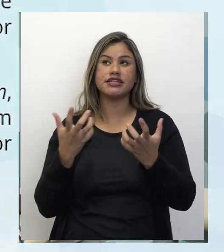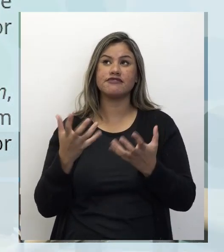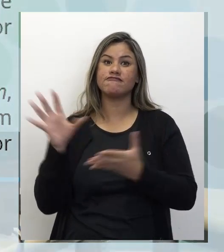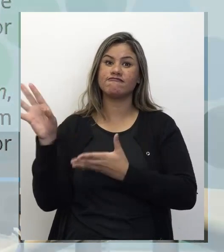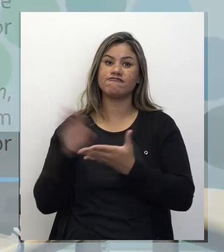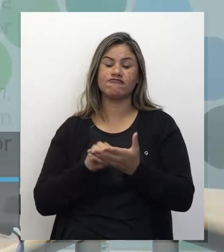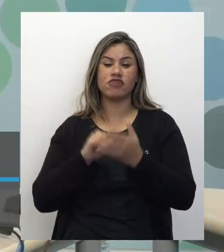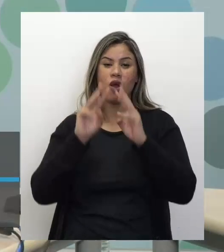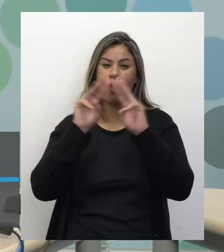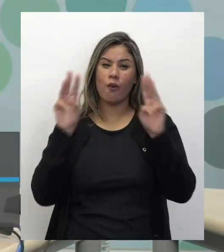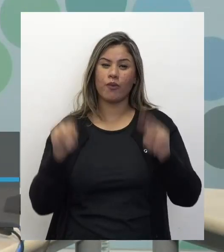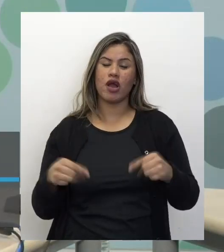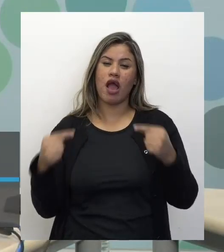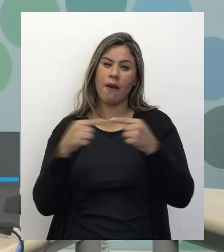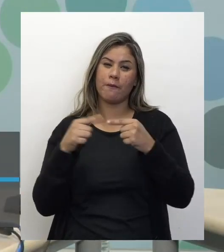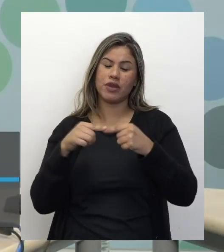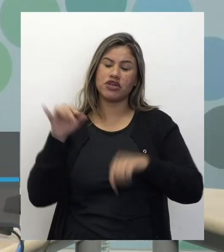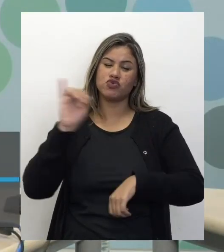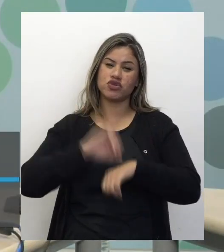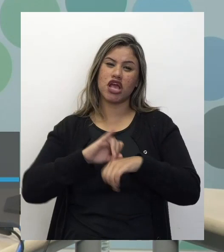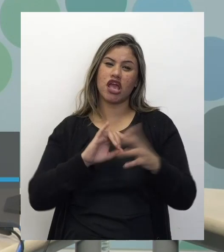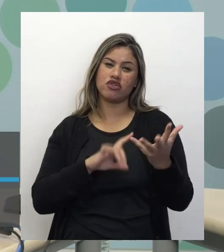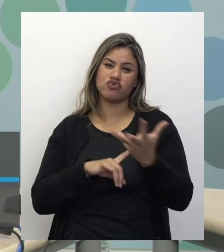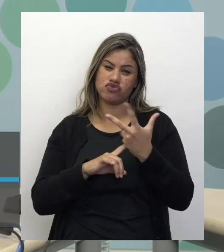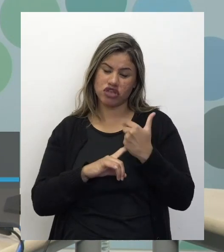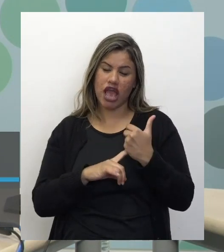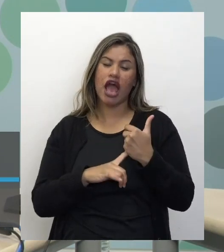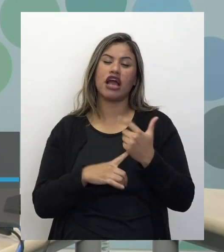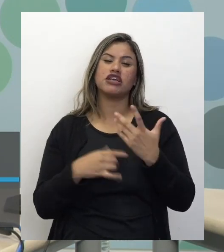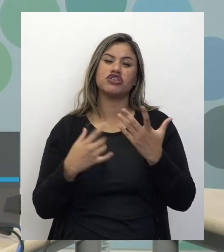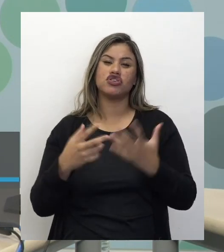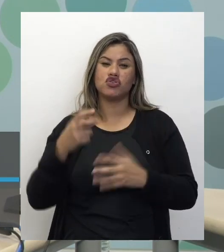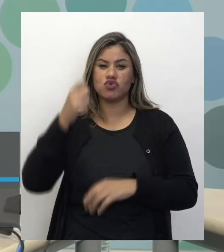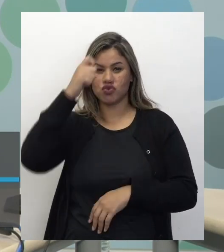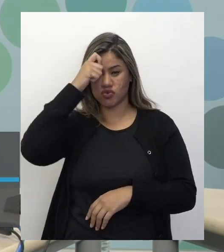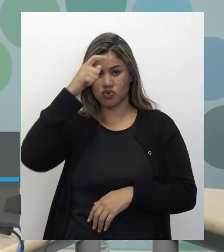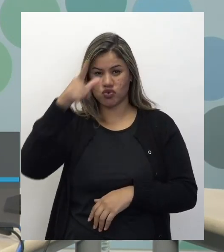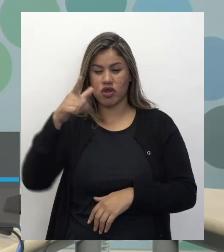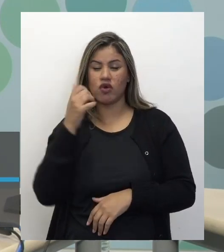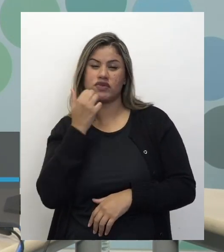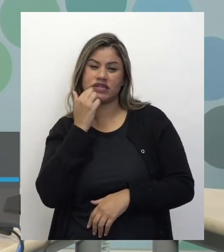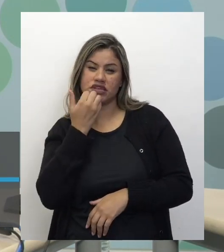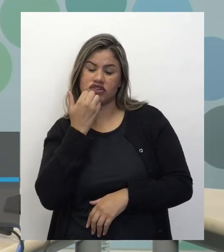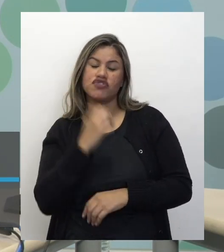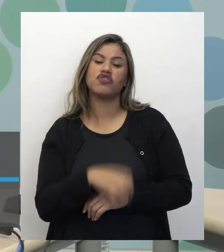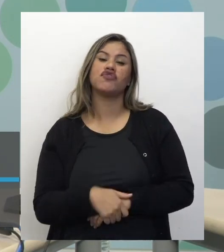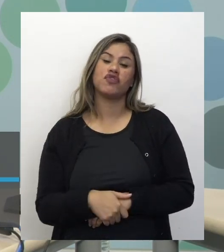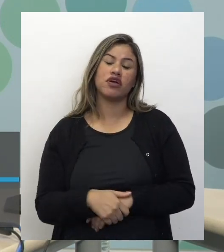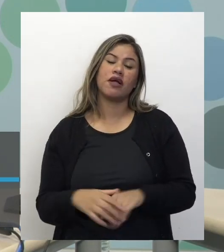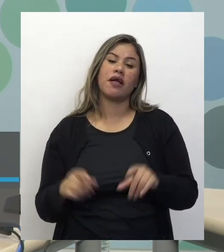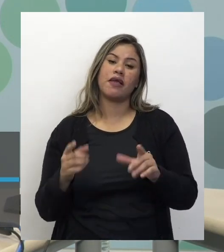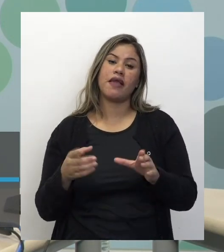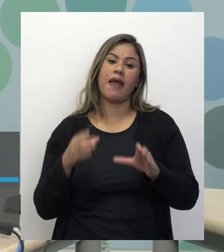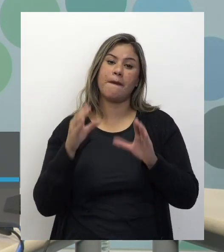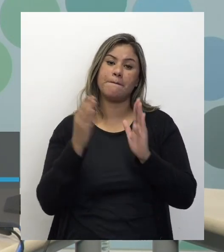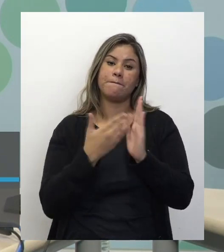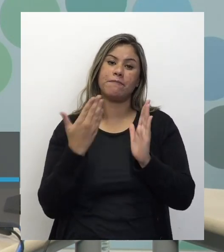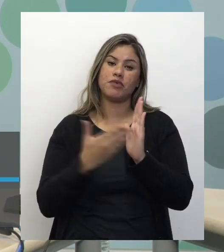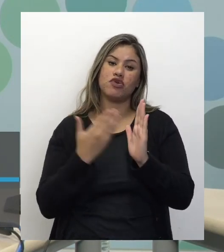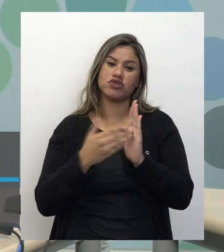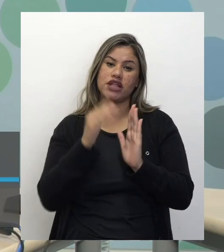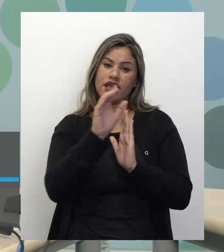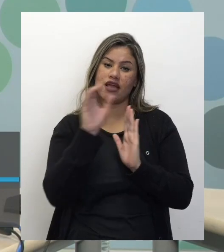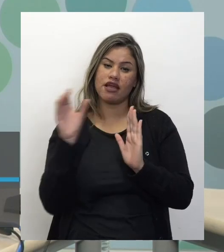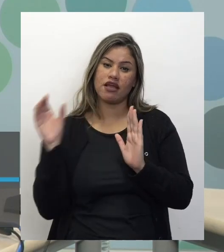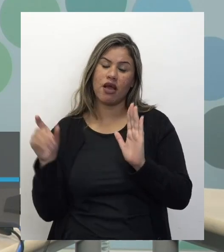esse local, que é um grande centro, né, cultural e científico, e essa biblioteca, que é a Biblioteca Alexandrina,